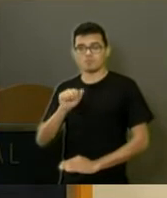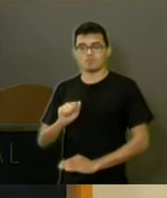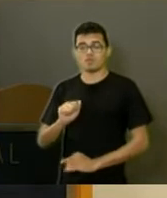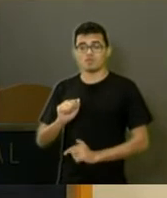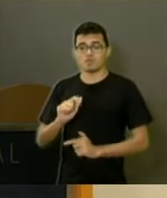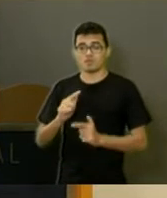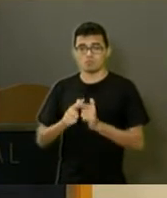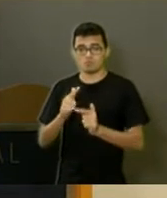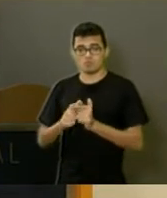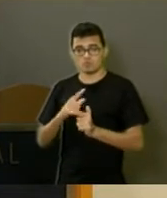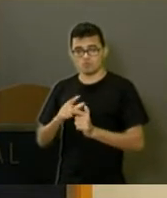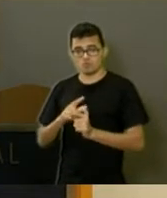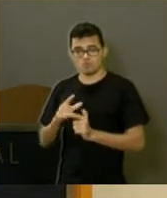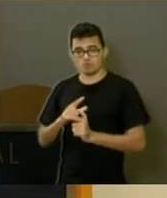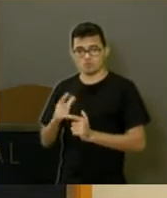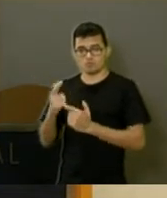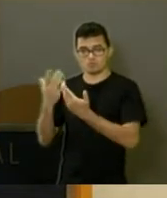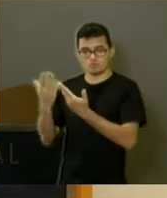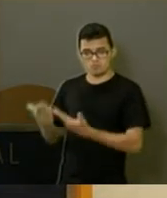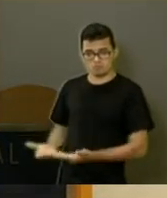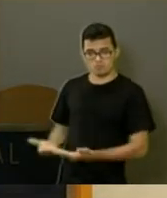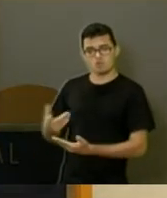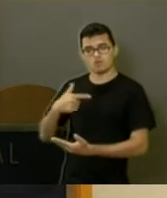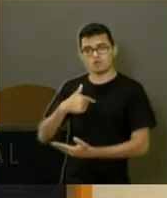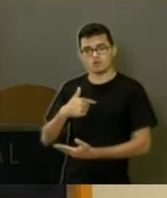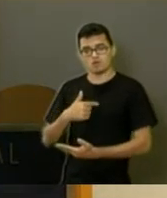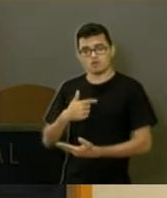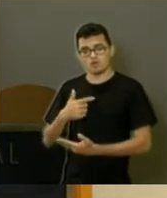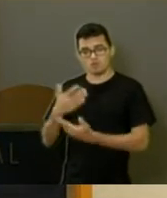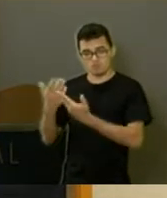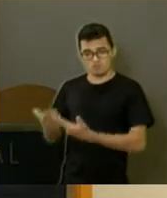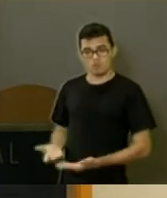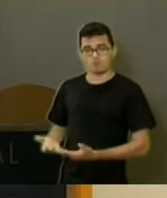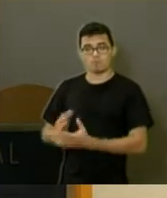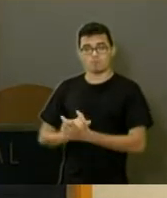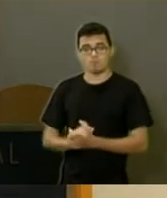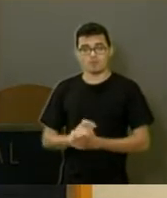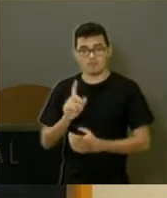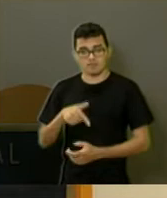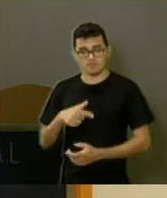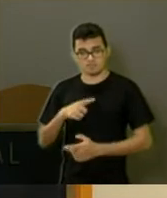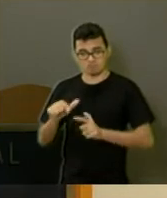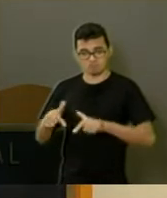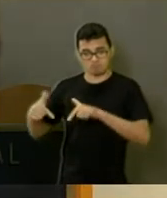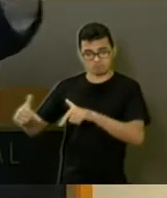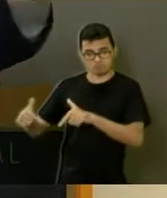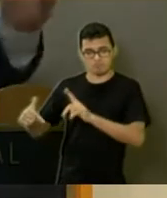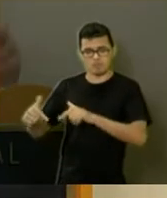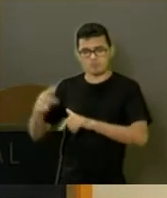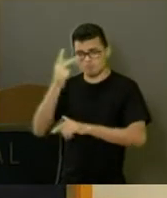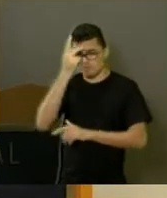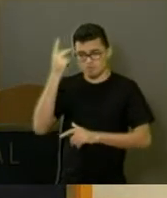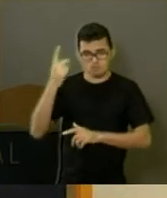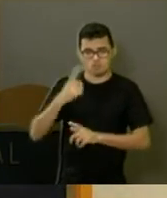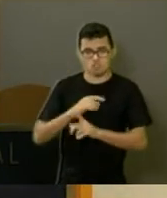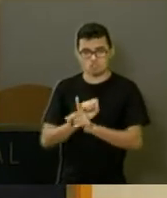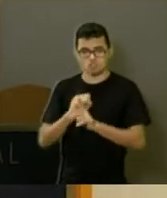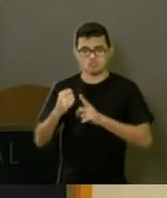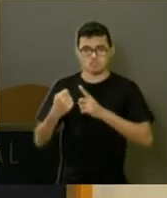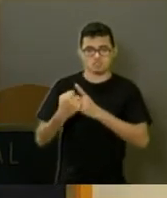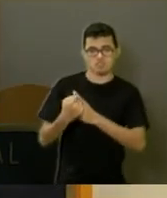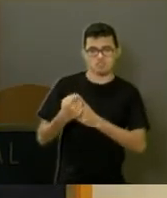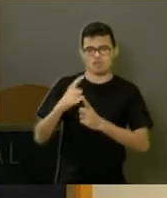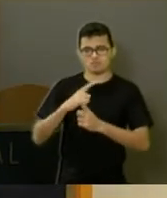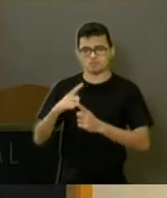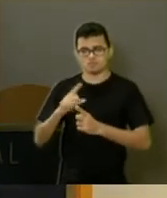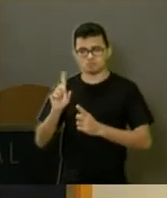homenagem ao senhor Moacir. Essa honra ao mérito são para pessoas que se destacam na sociedade, que